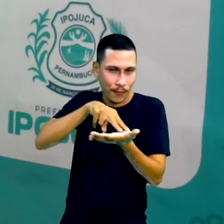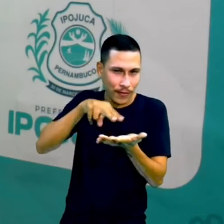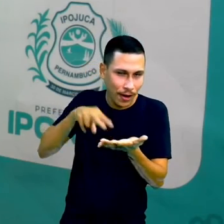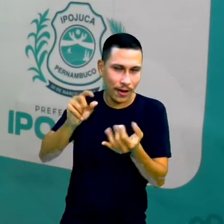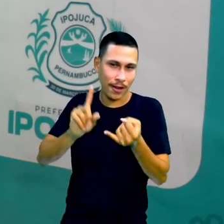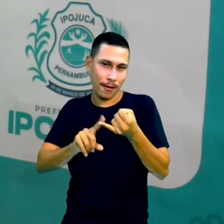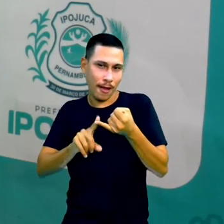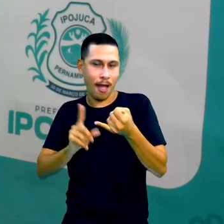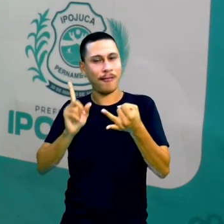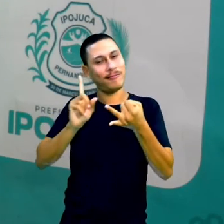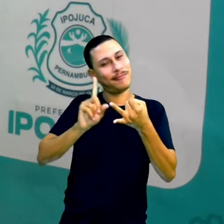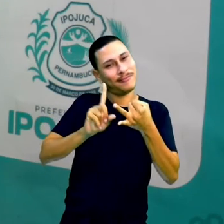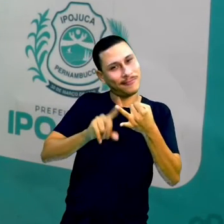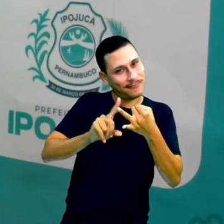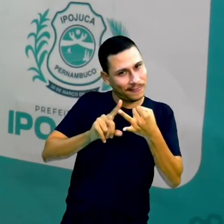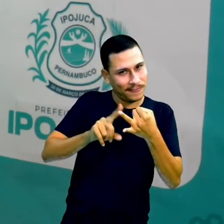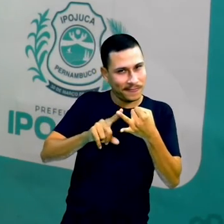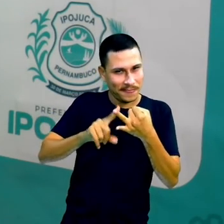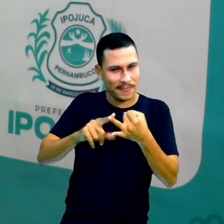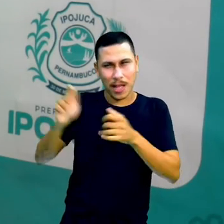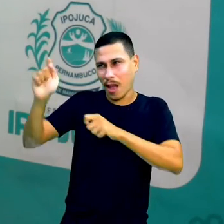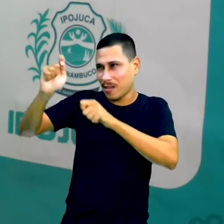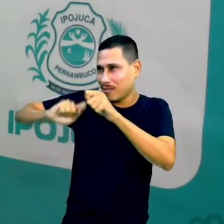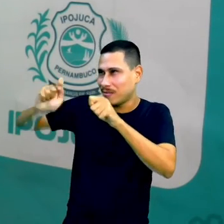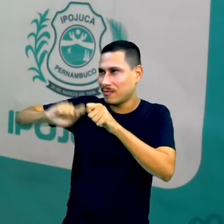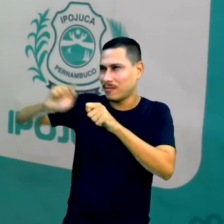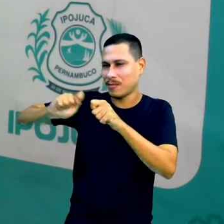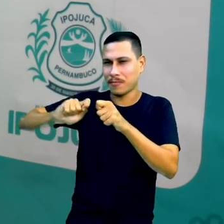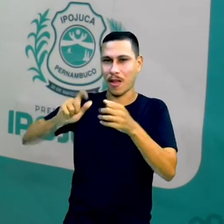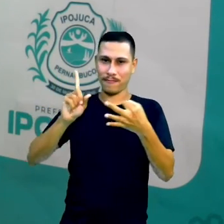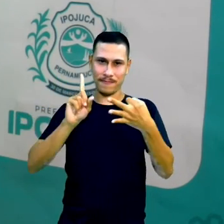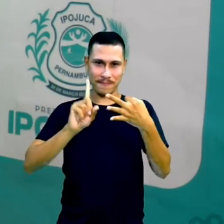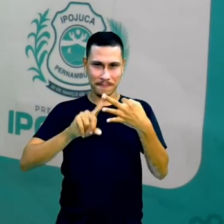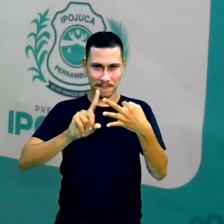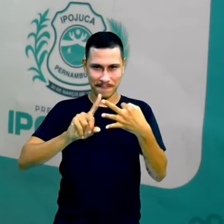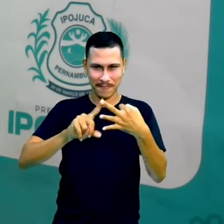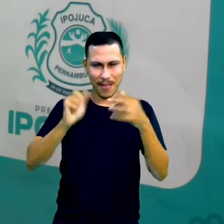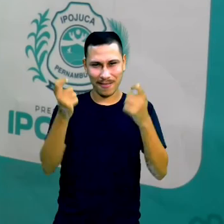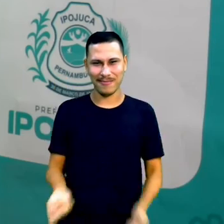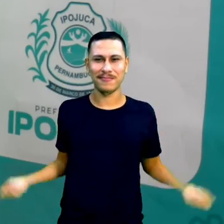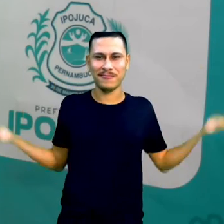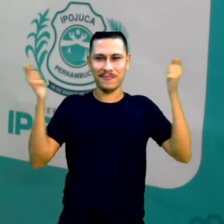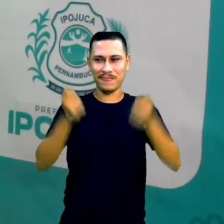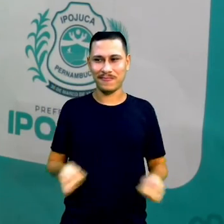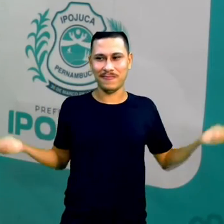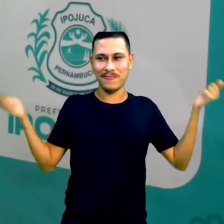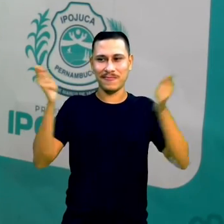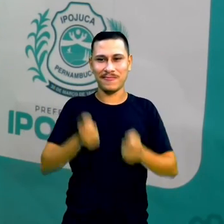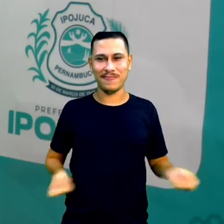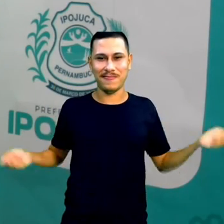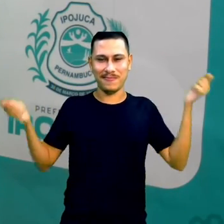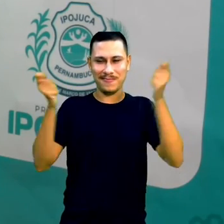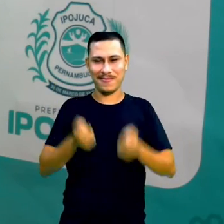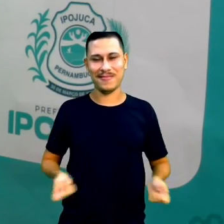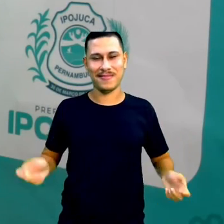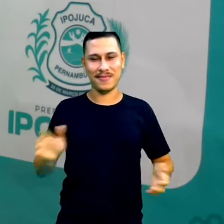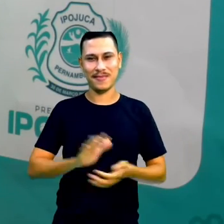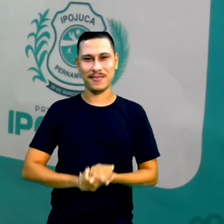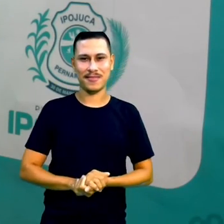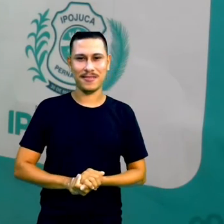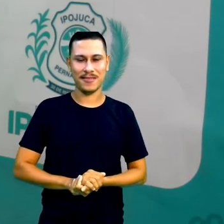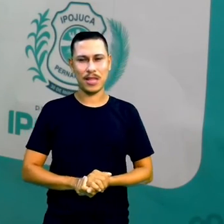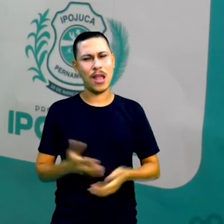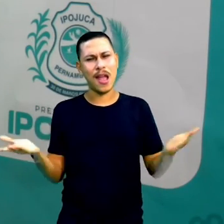amarelinha, escolheu pipa e pula corda. Vamos